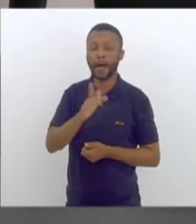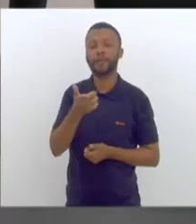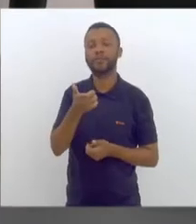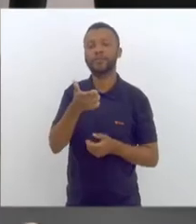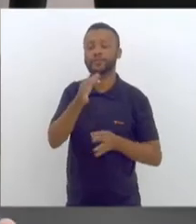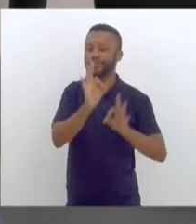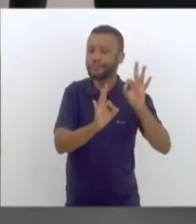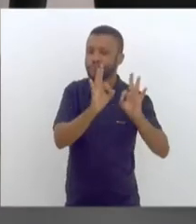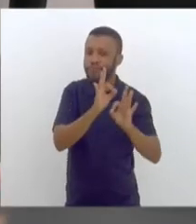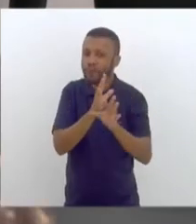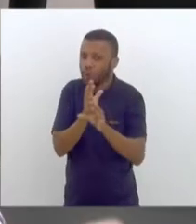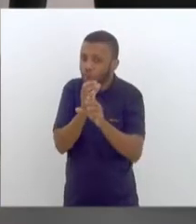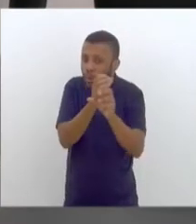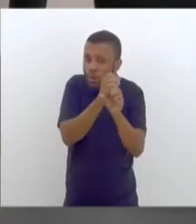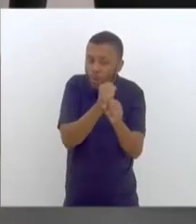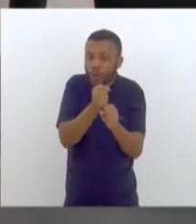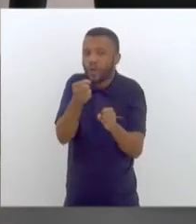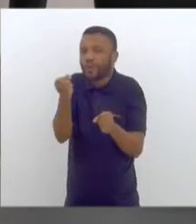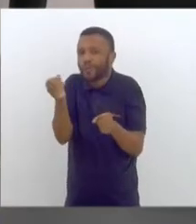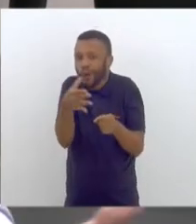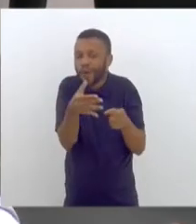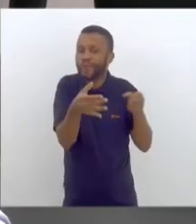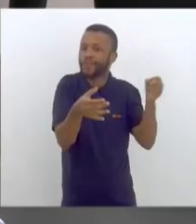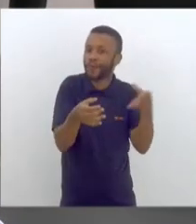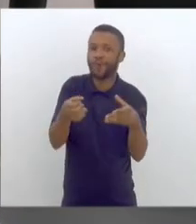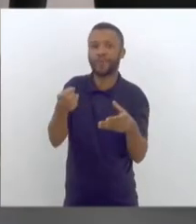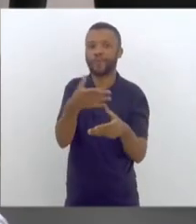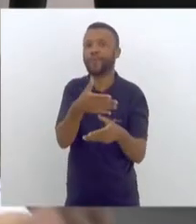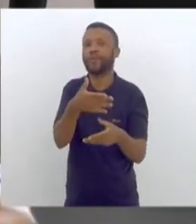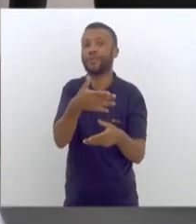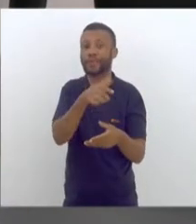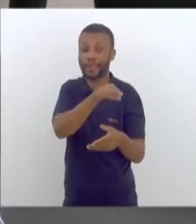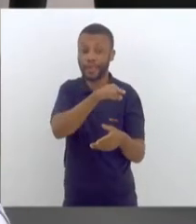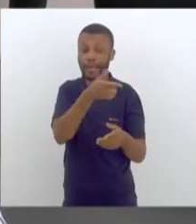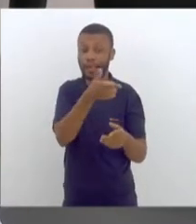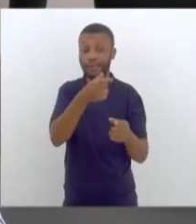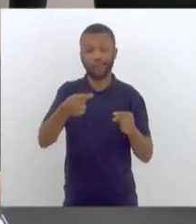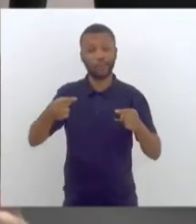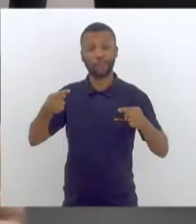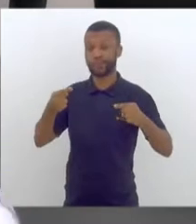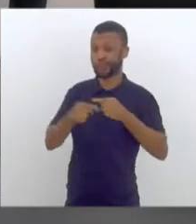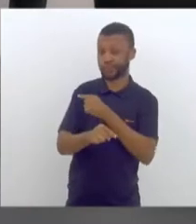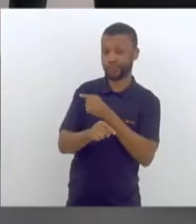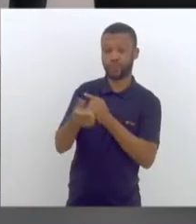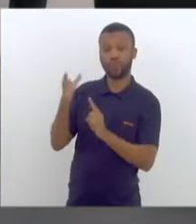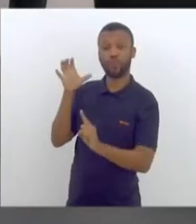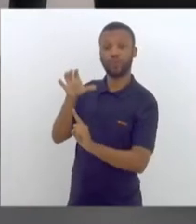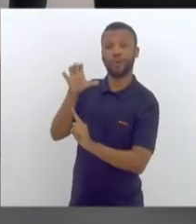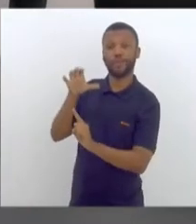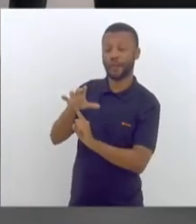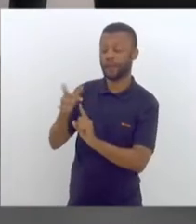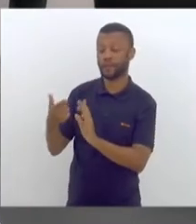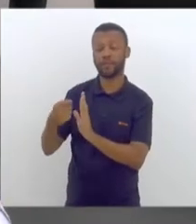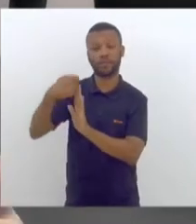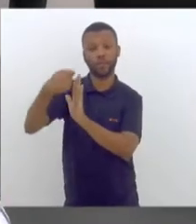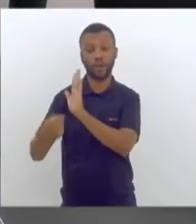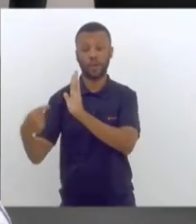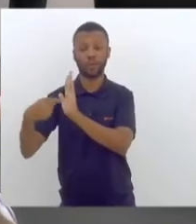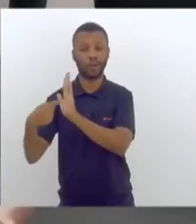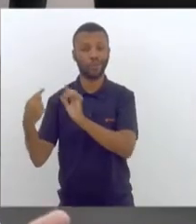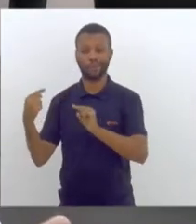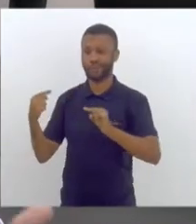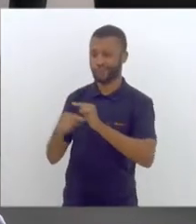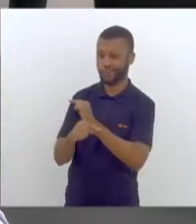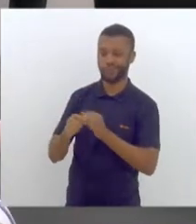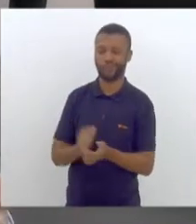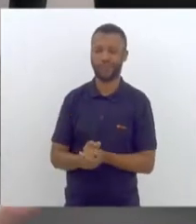rotinas contábeis criadas novas contas contábeis e que elas não estão refletindo exatamente no que foi publicado no relatórios então a